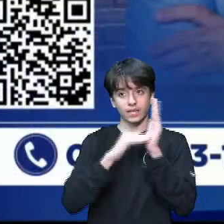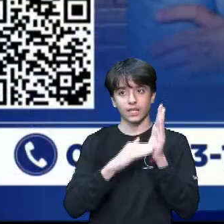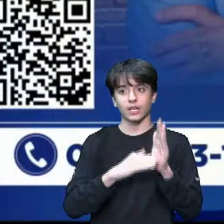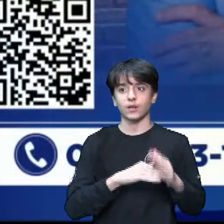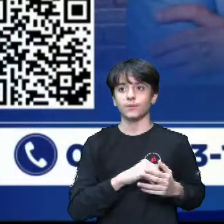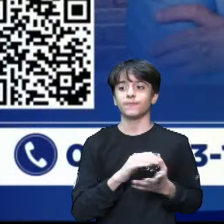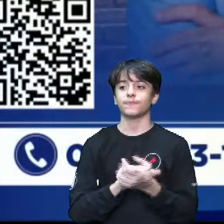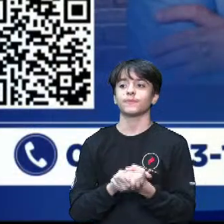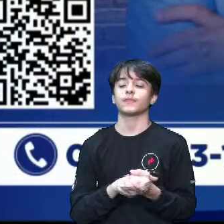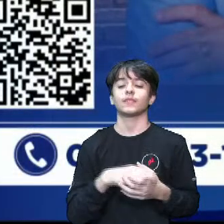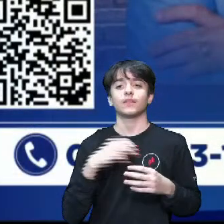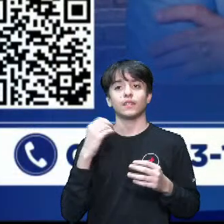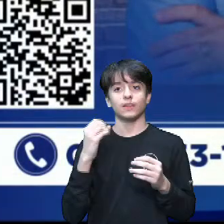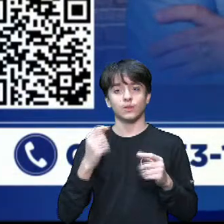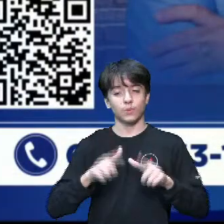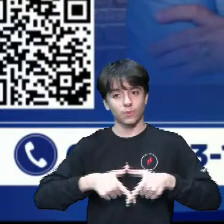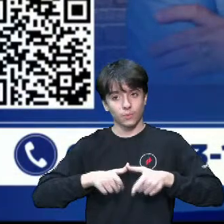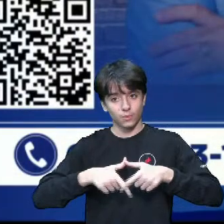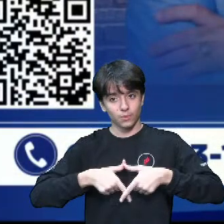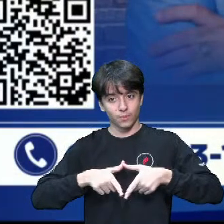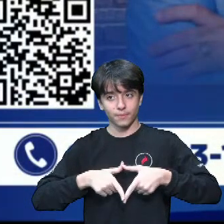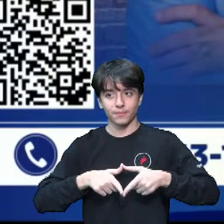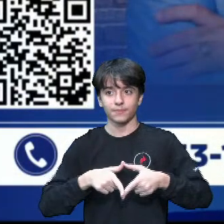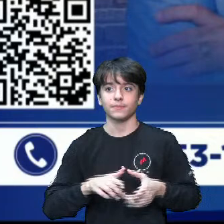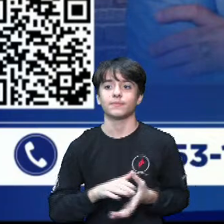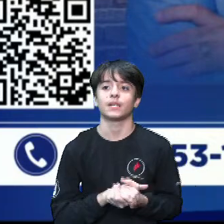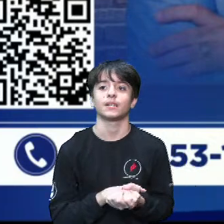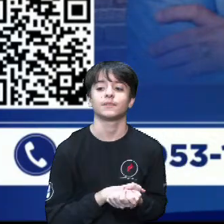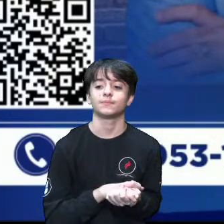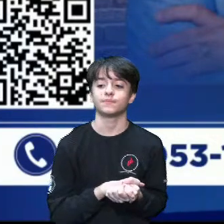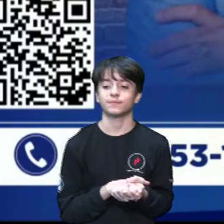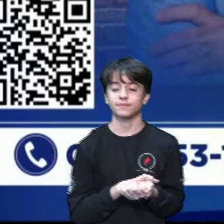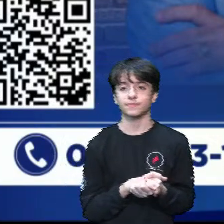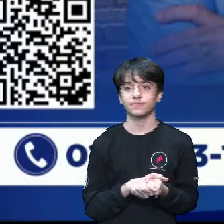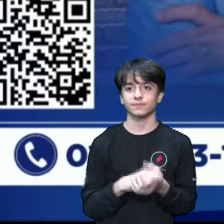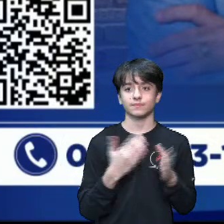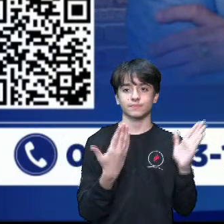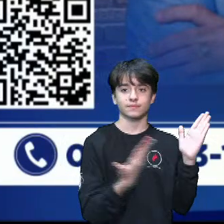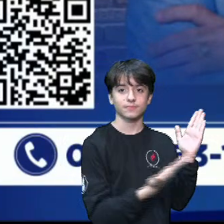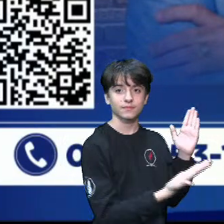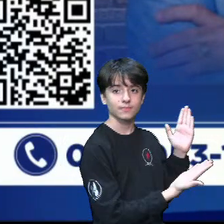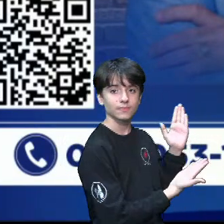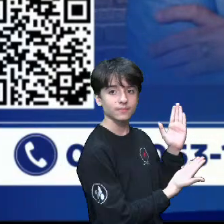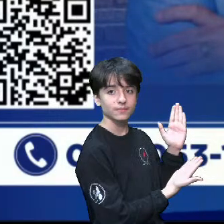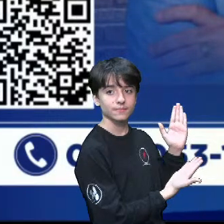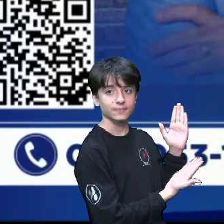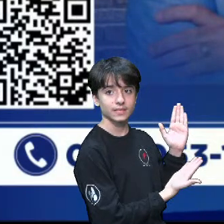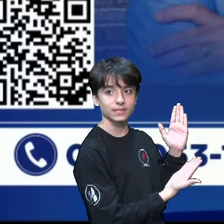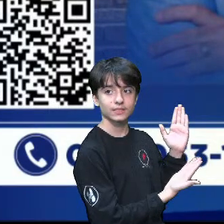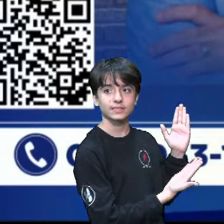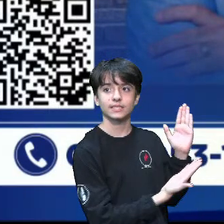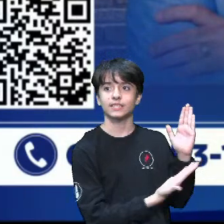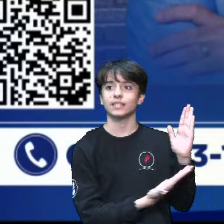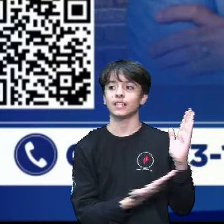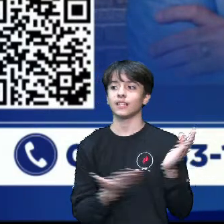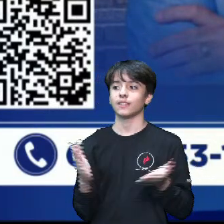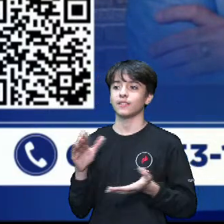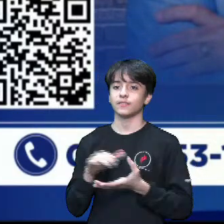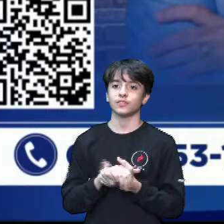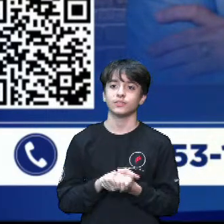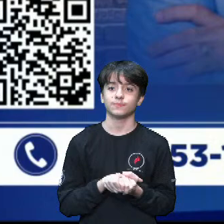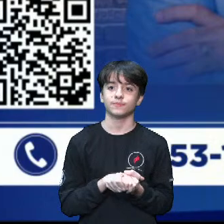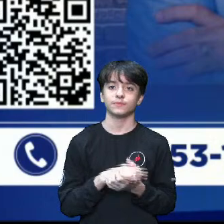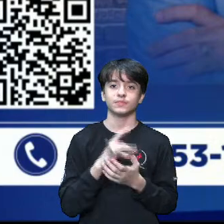de você se inscrever, participar, se informar. Só pegar aí o contato da US Travel e fazer aí o seu